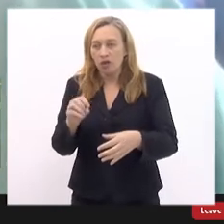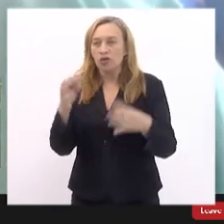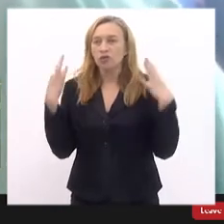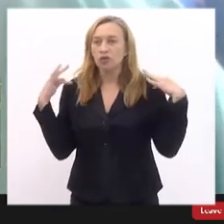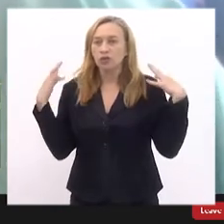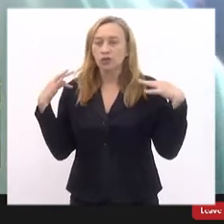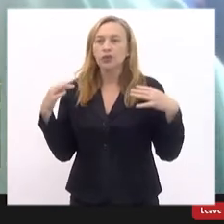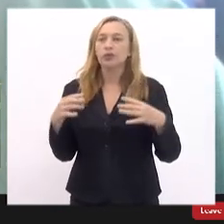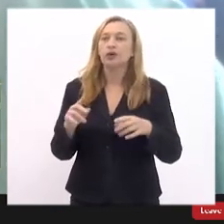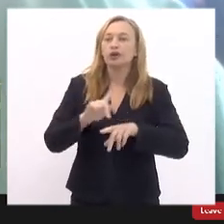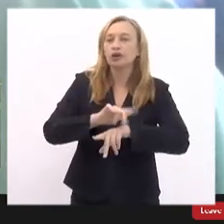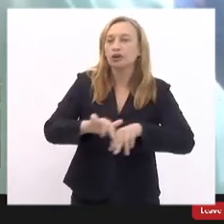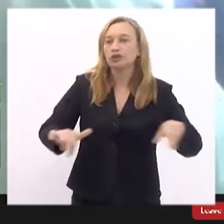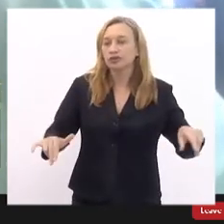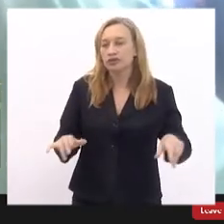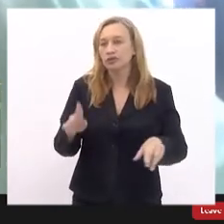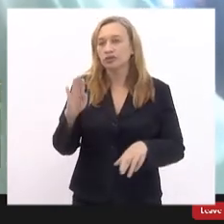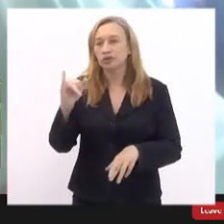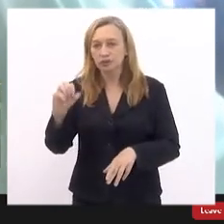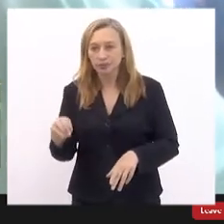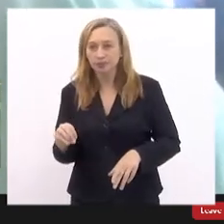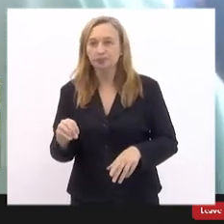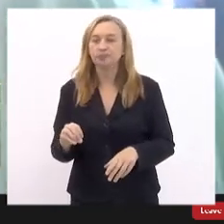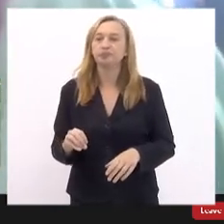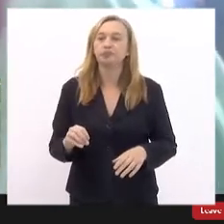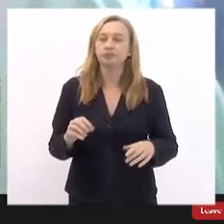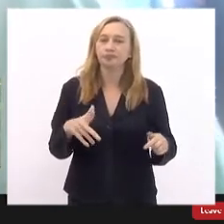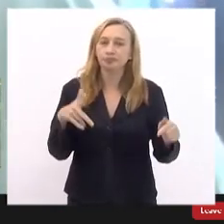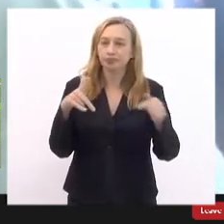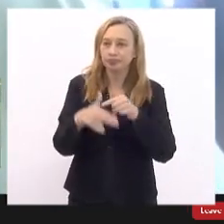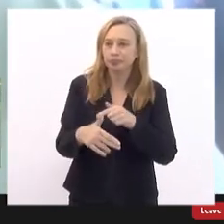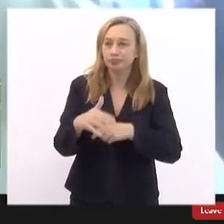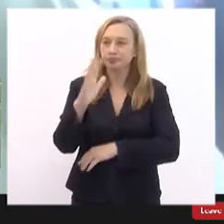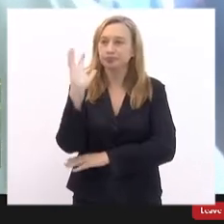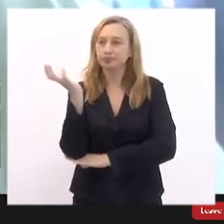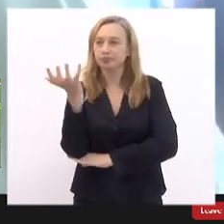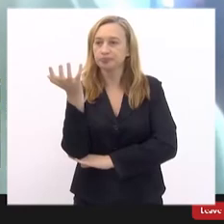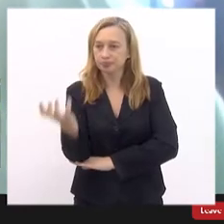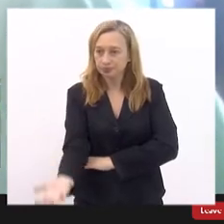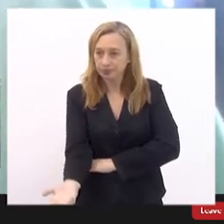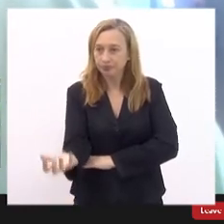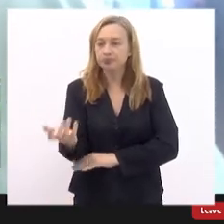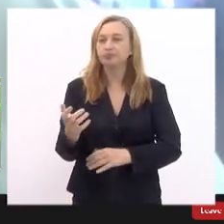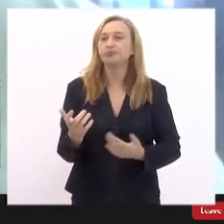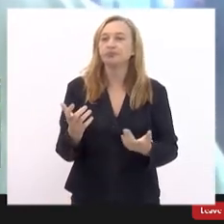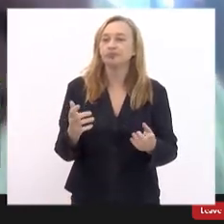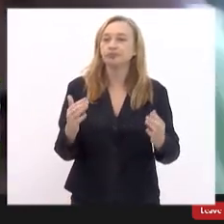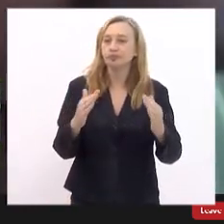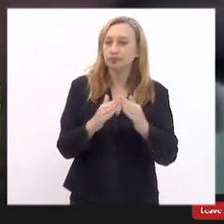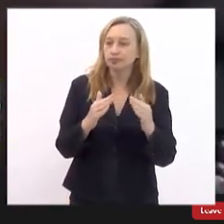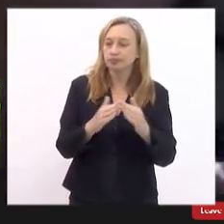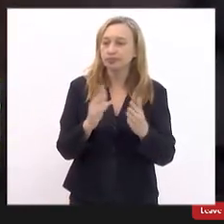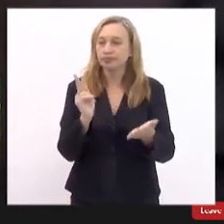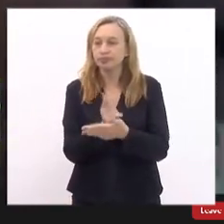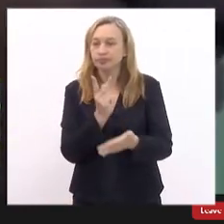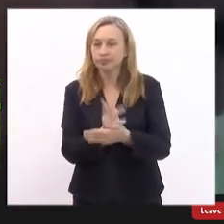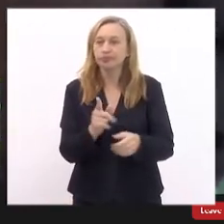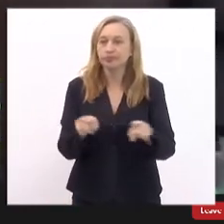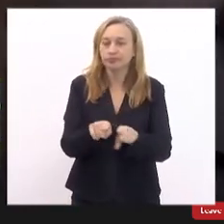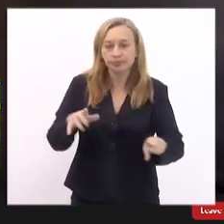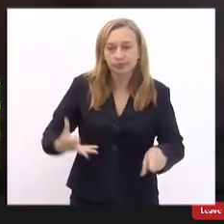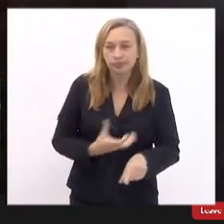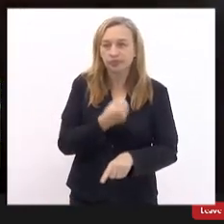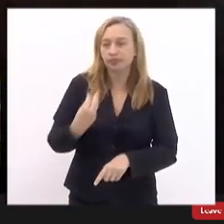a biodiversidade, impedir o desmatamento e ocupação ilegal, você também está salvando vidas. Como está